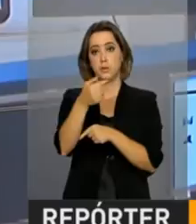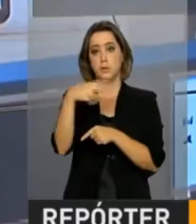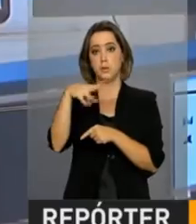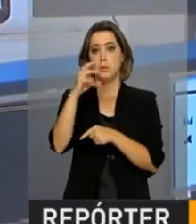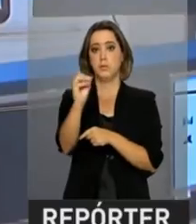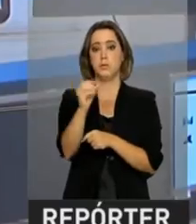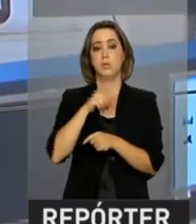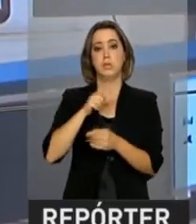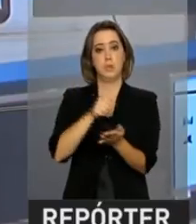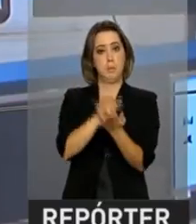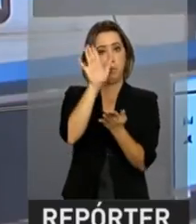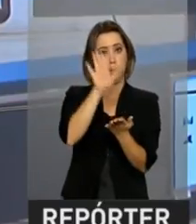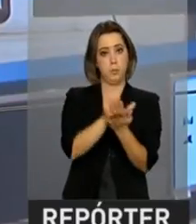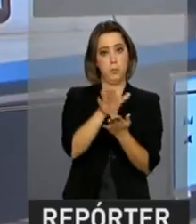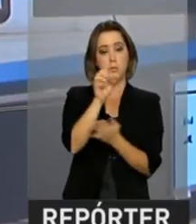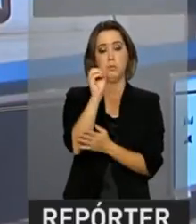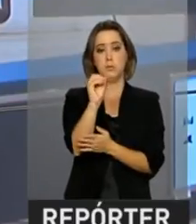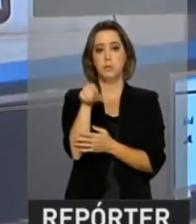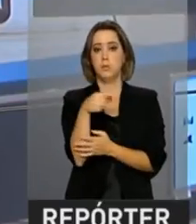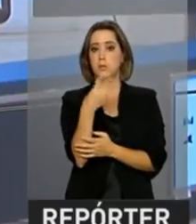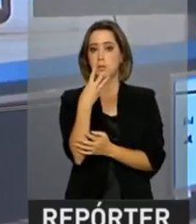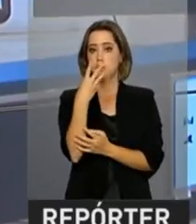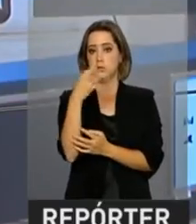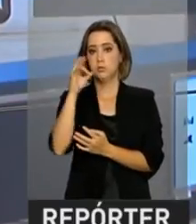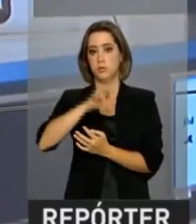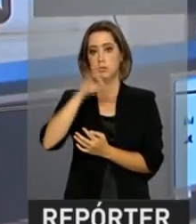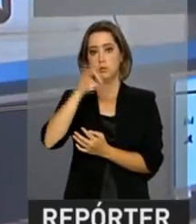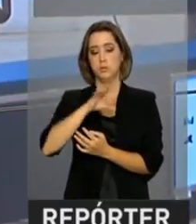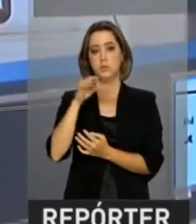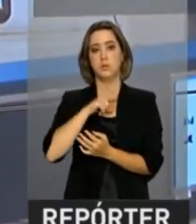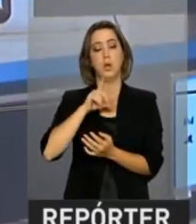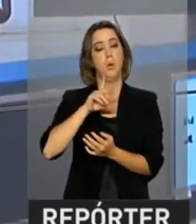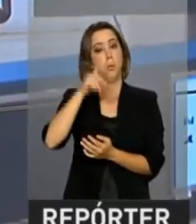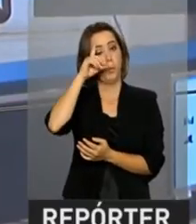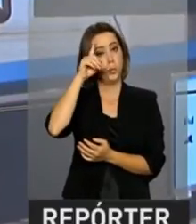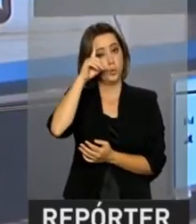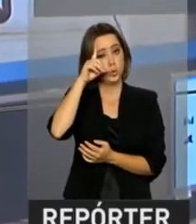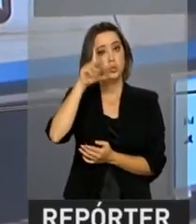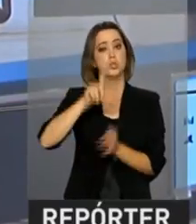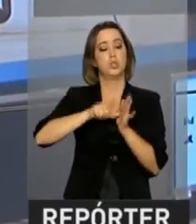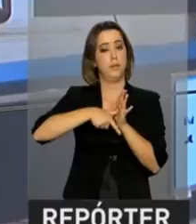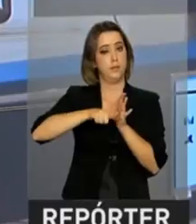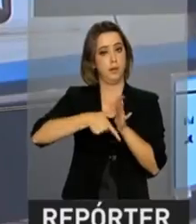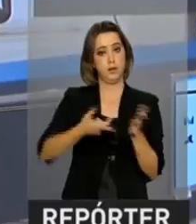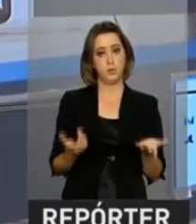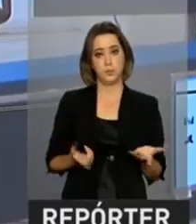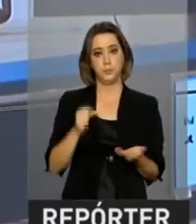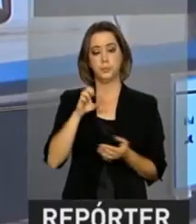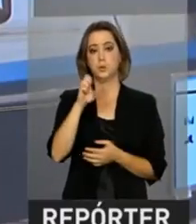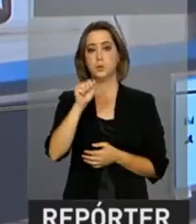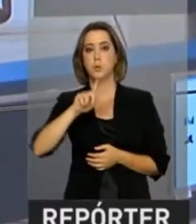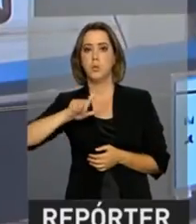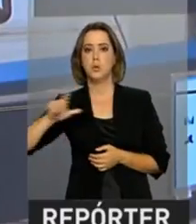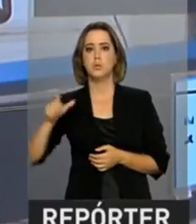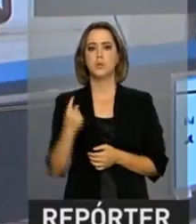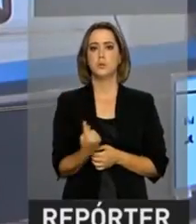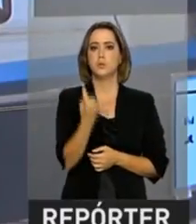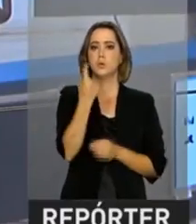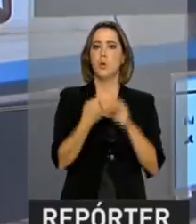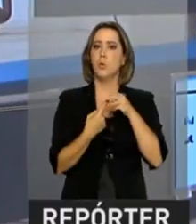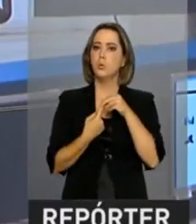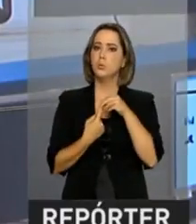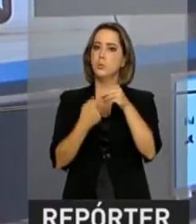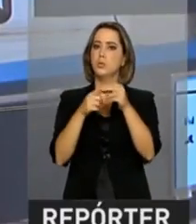de março vão ter multa de 0,33% por dia de atraso. O E-Social reúne em uma única